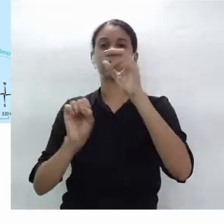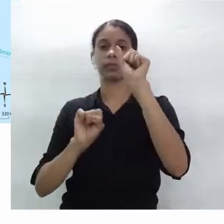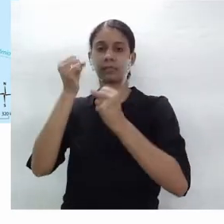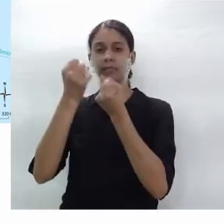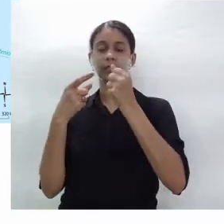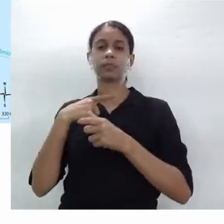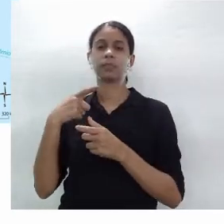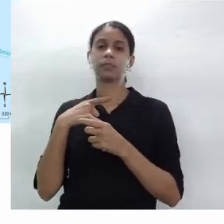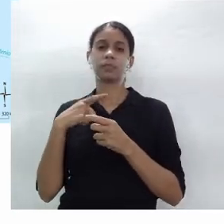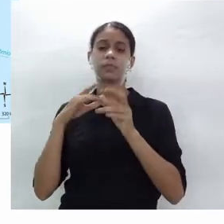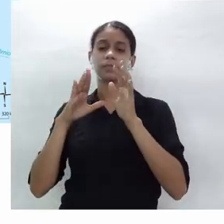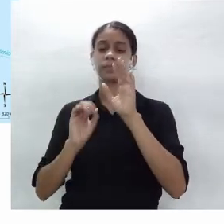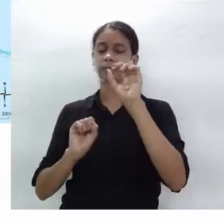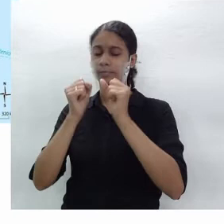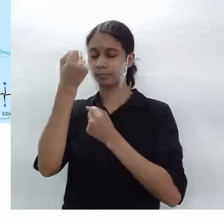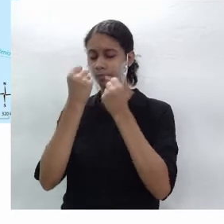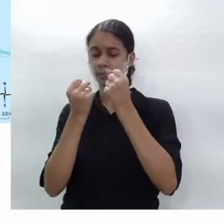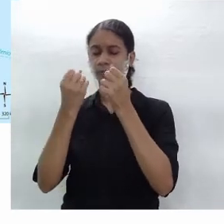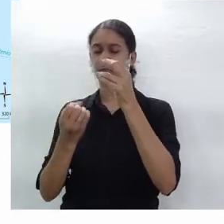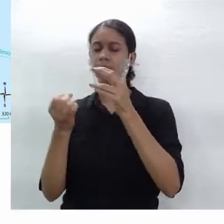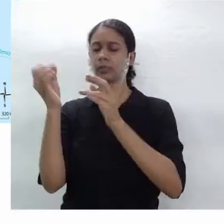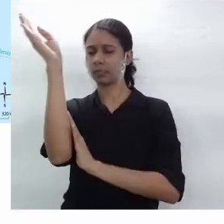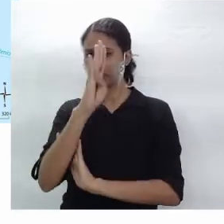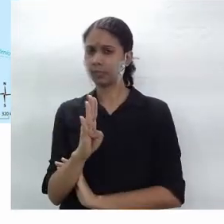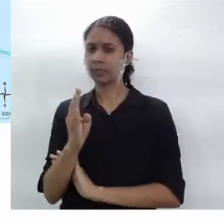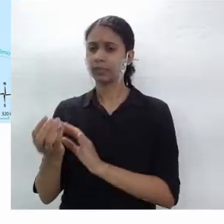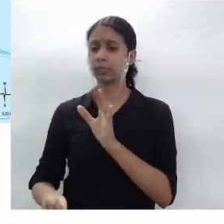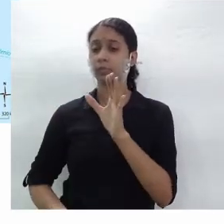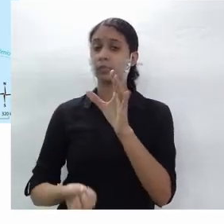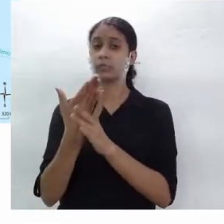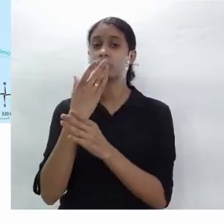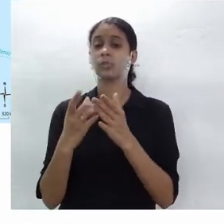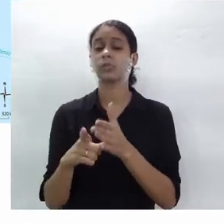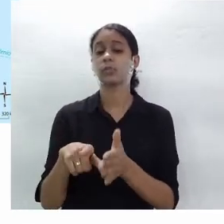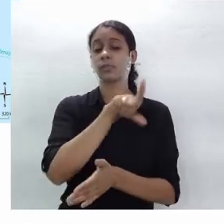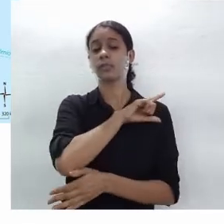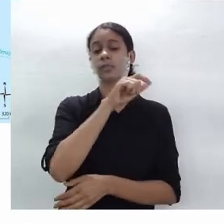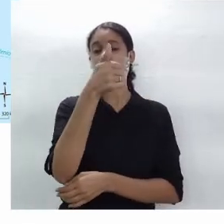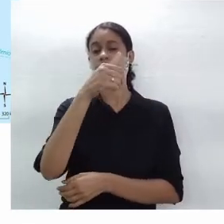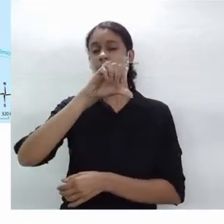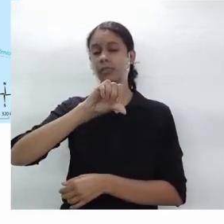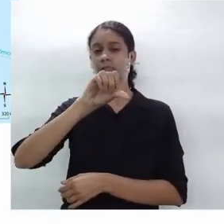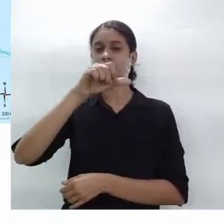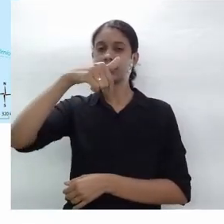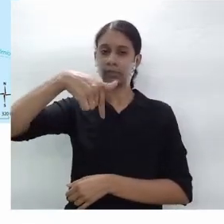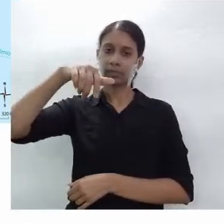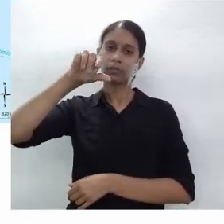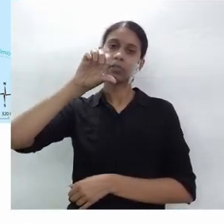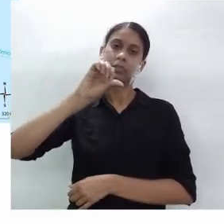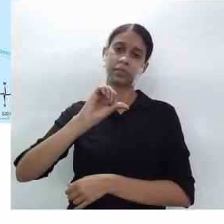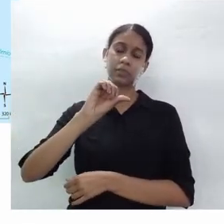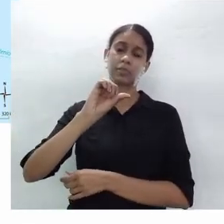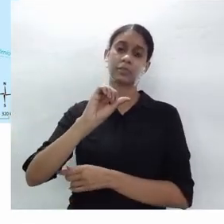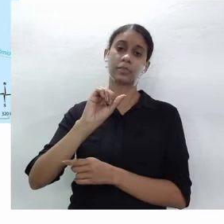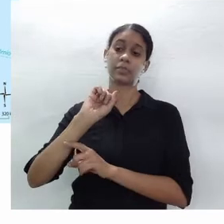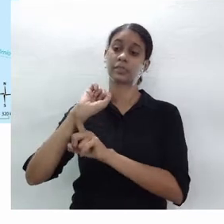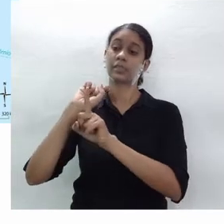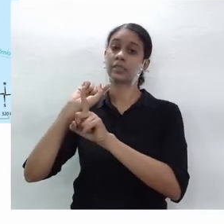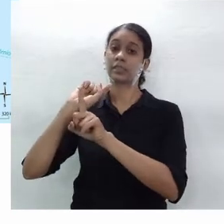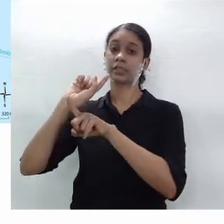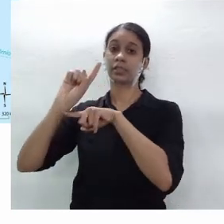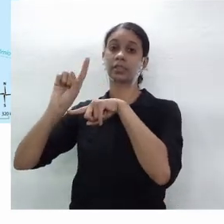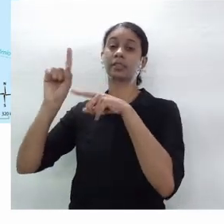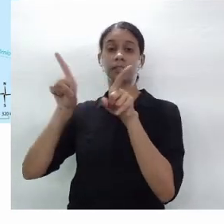aí indústrias brasileiras fundadas antes de 1969, no primeiro mapa, e